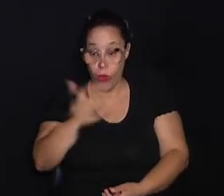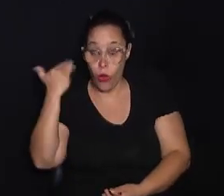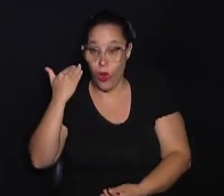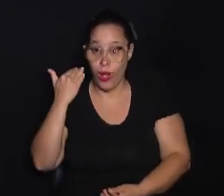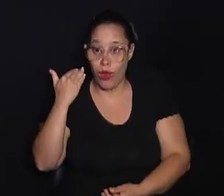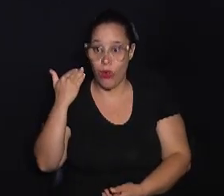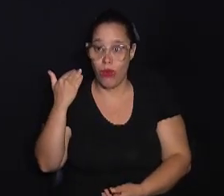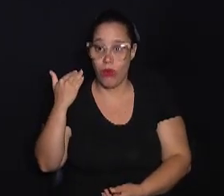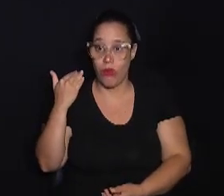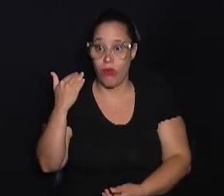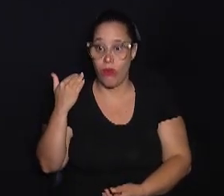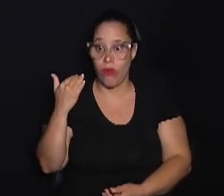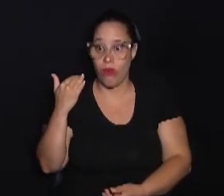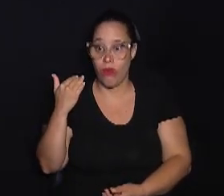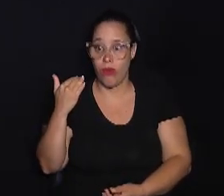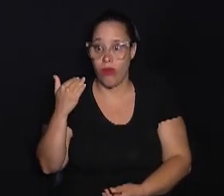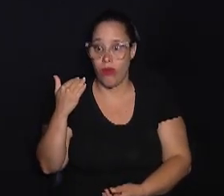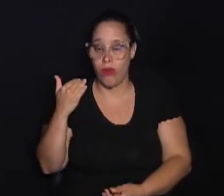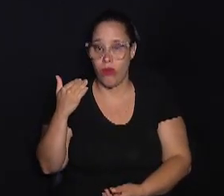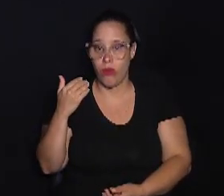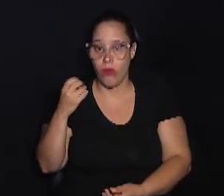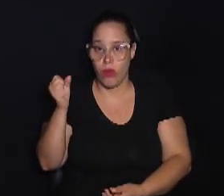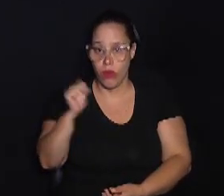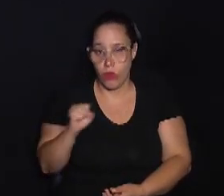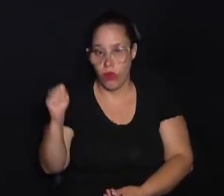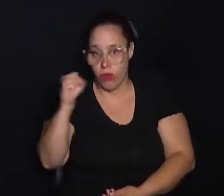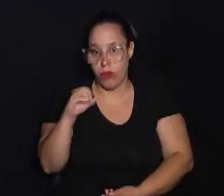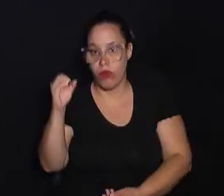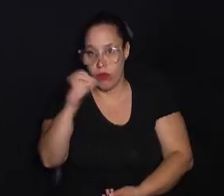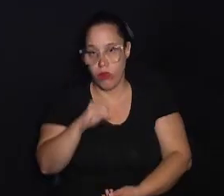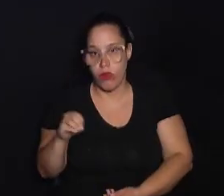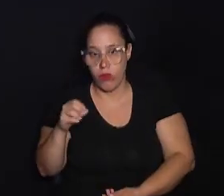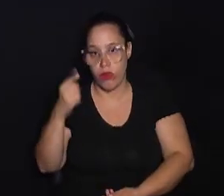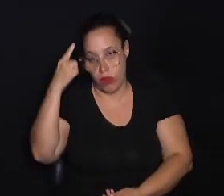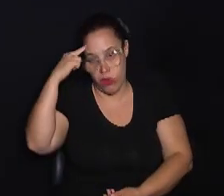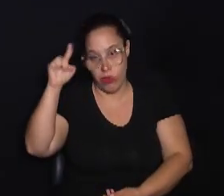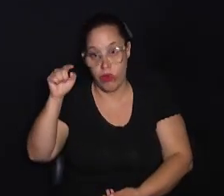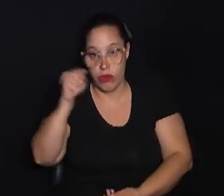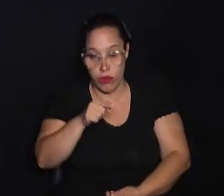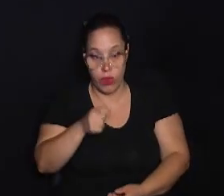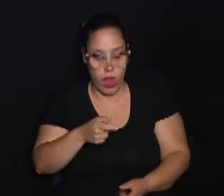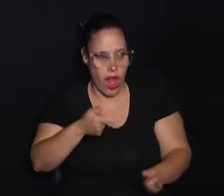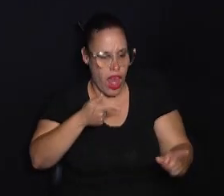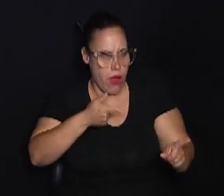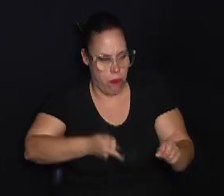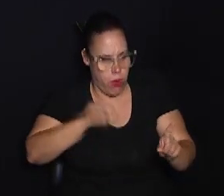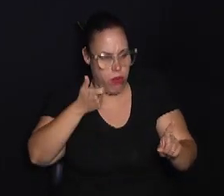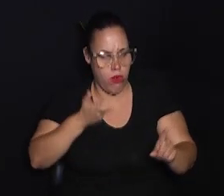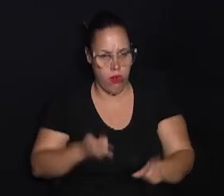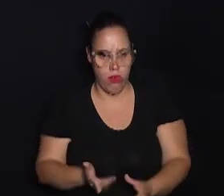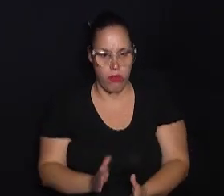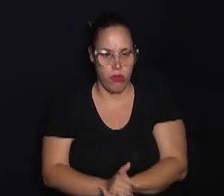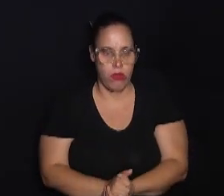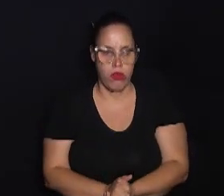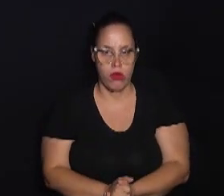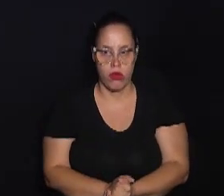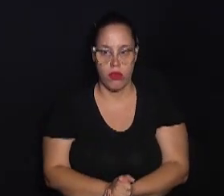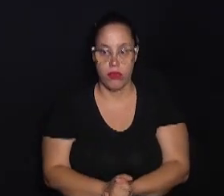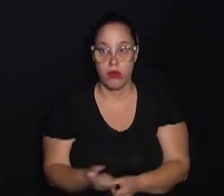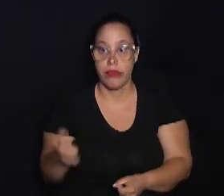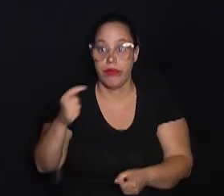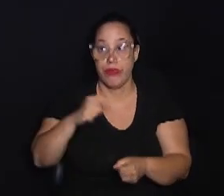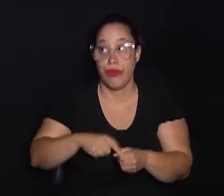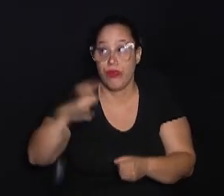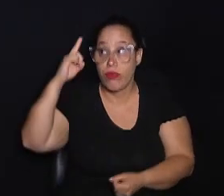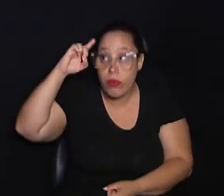Então eles remetem ao dia 8 de outubro, que foi a data desse assassinato, remete a essa